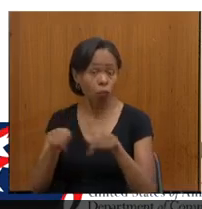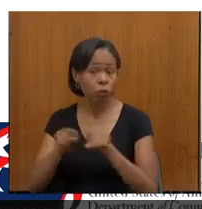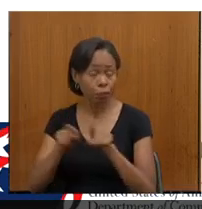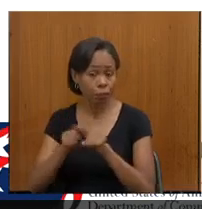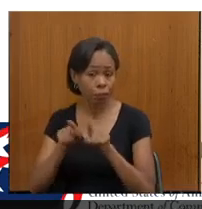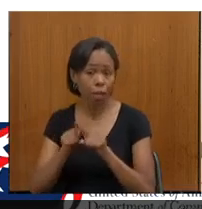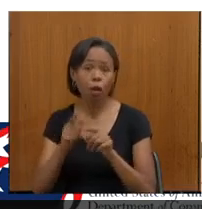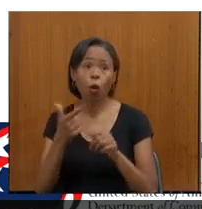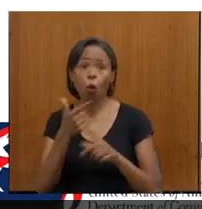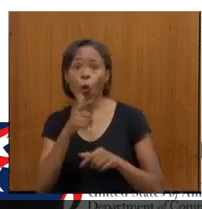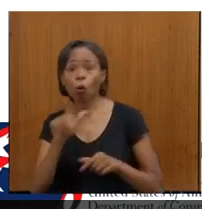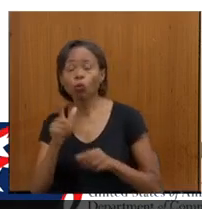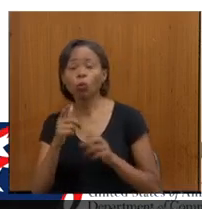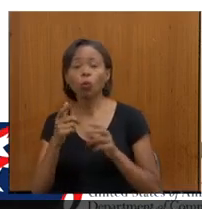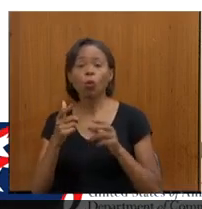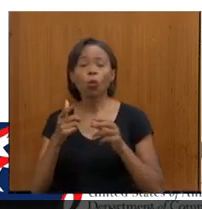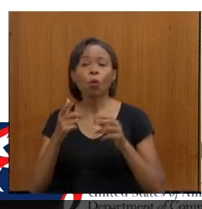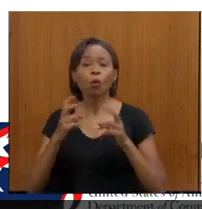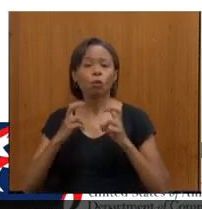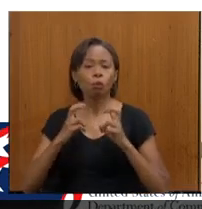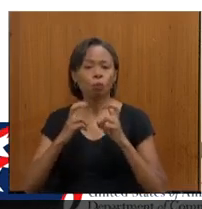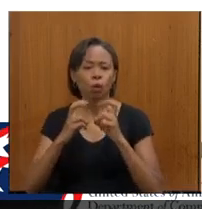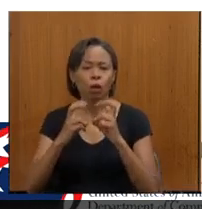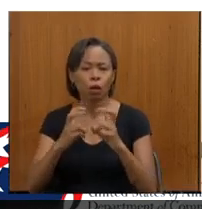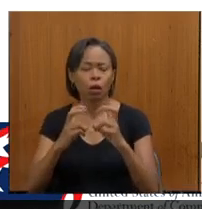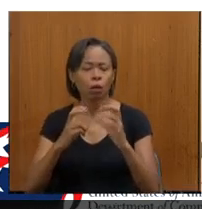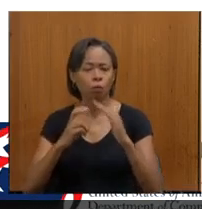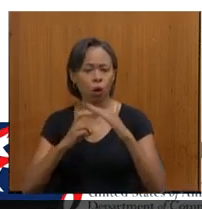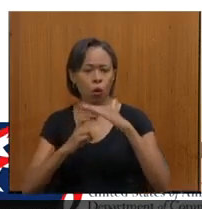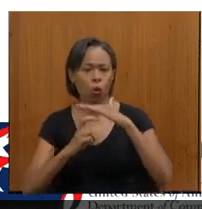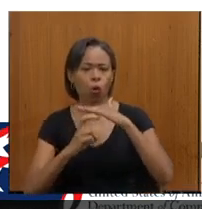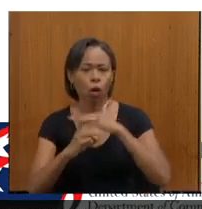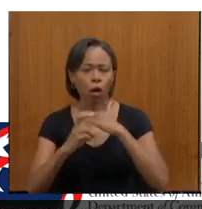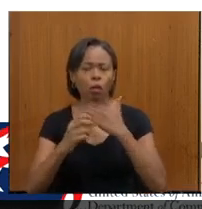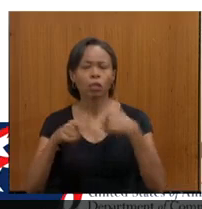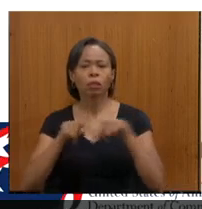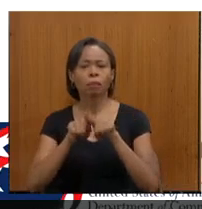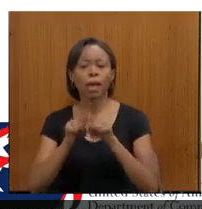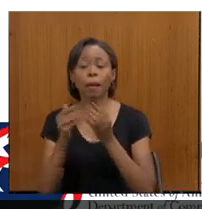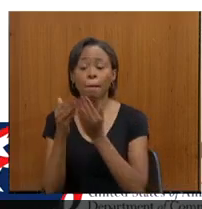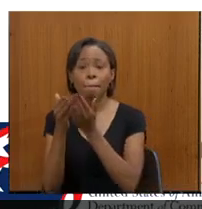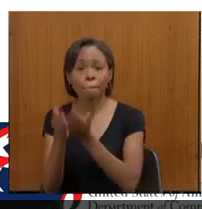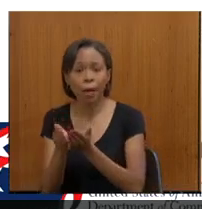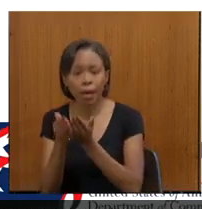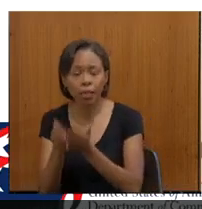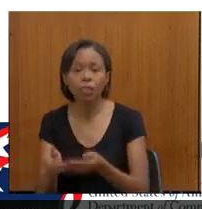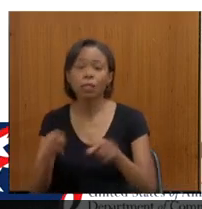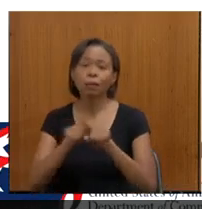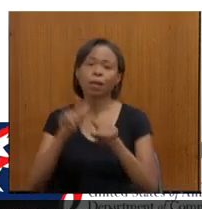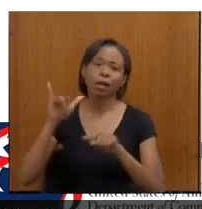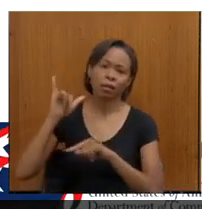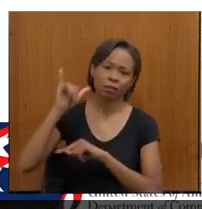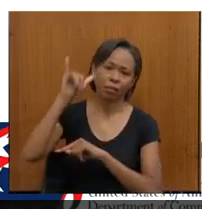ir seguindo do Ferroviário e por último a parte marítima e aviação próximo